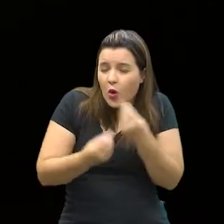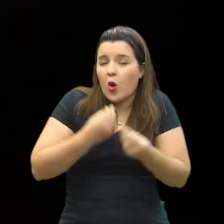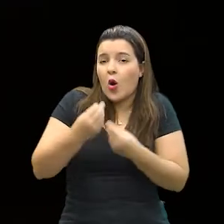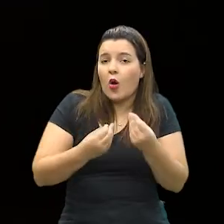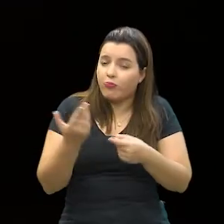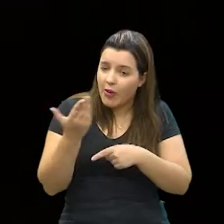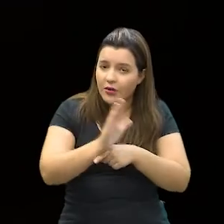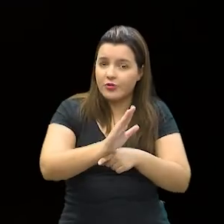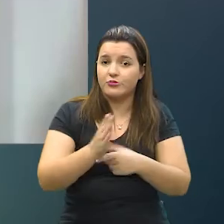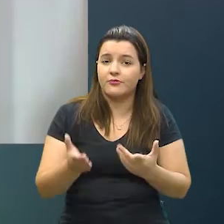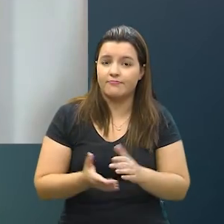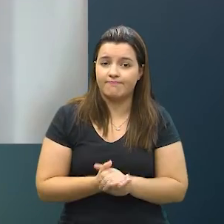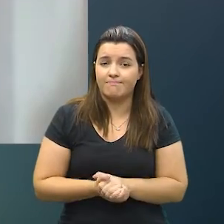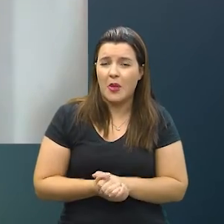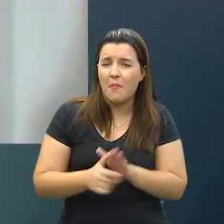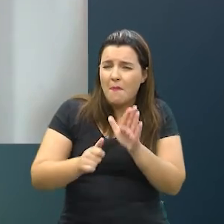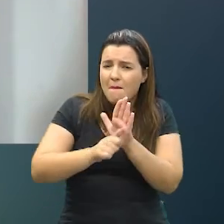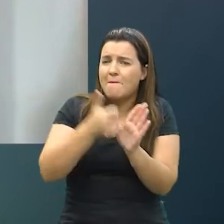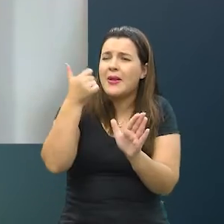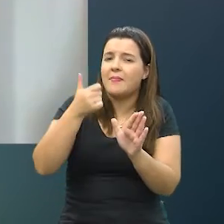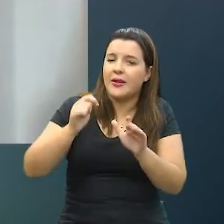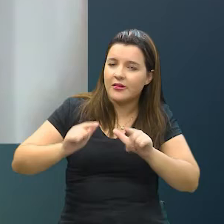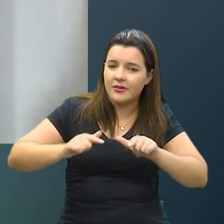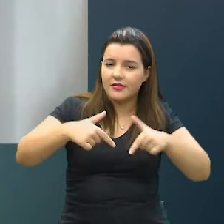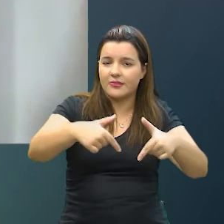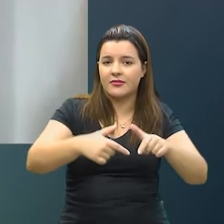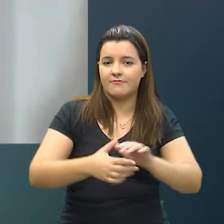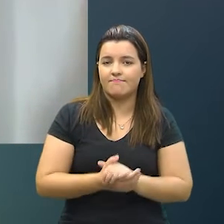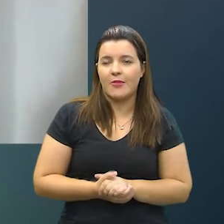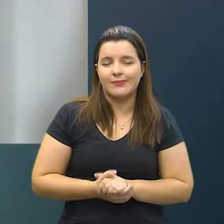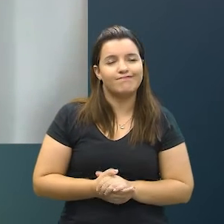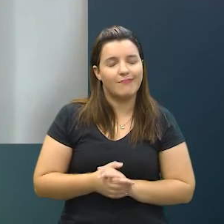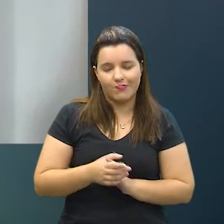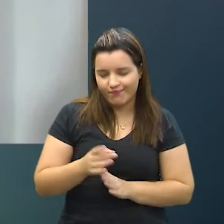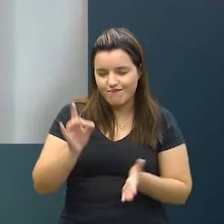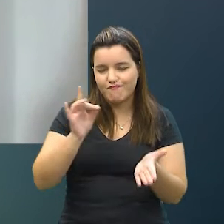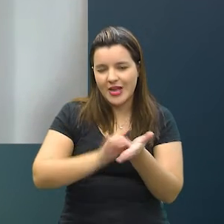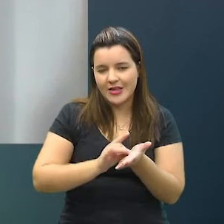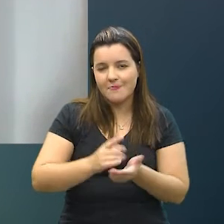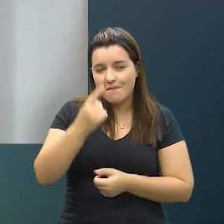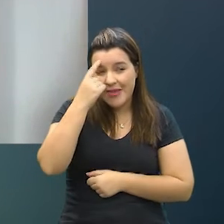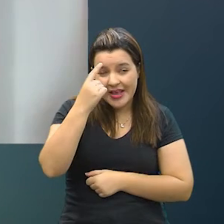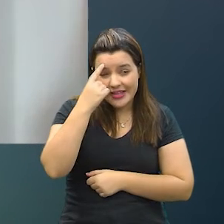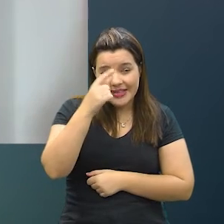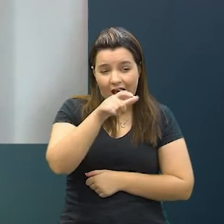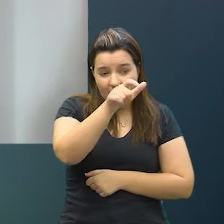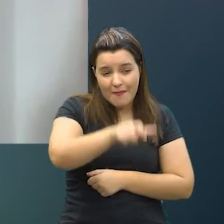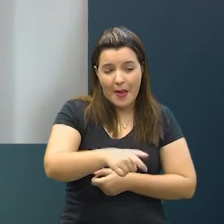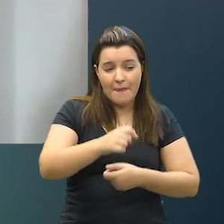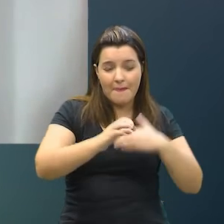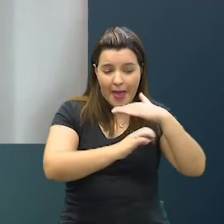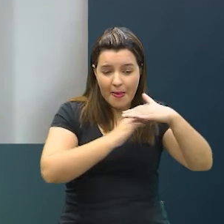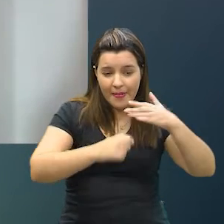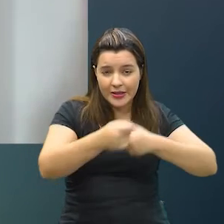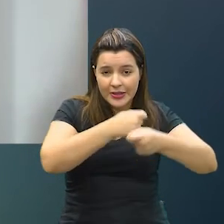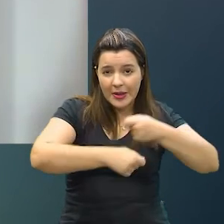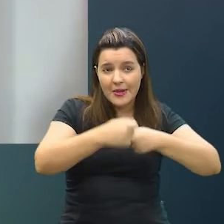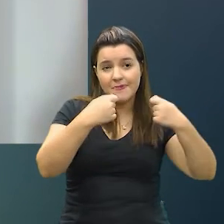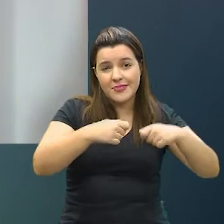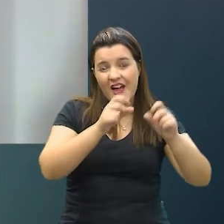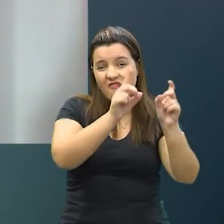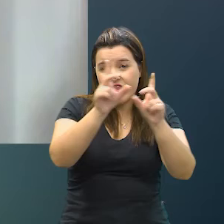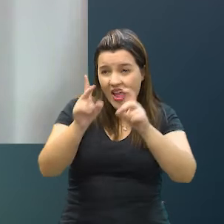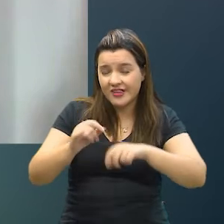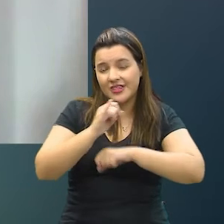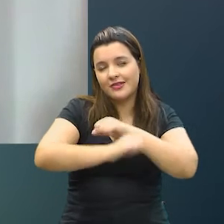João? Olha, pensar na digitalização do pequeno negócio, porque principalmente